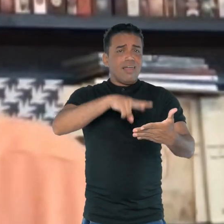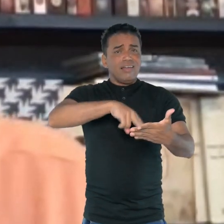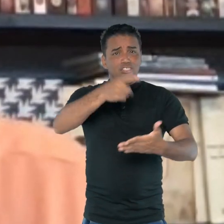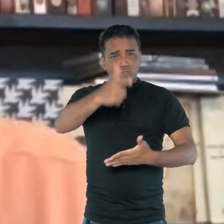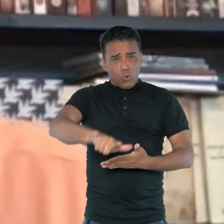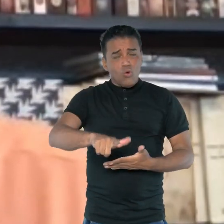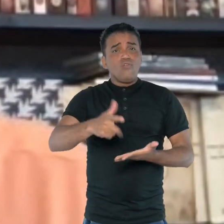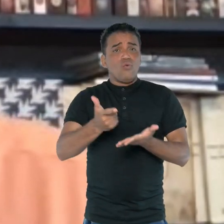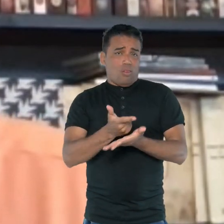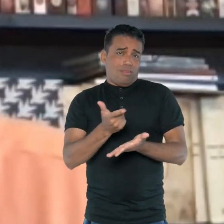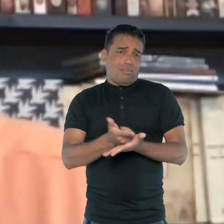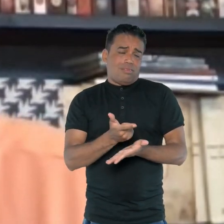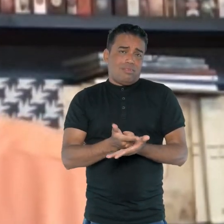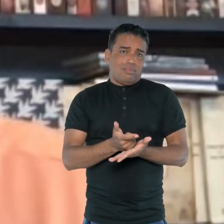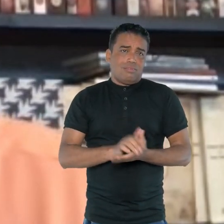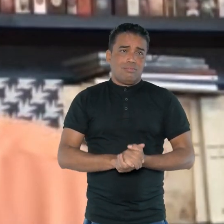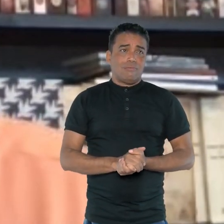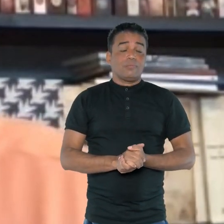o livro,